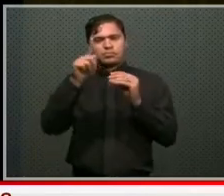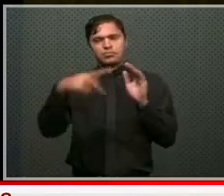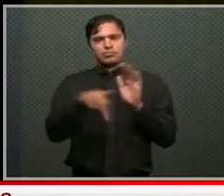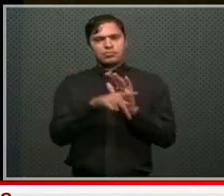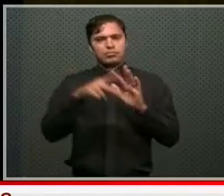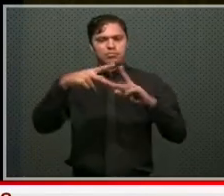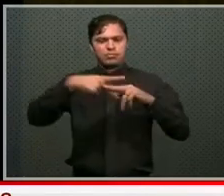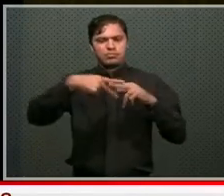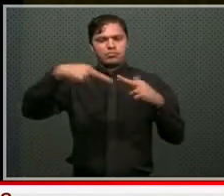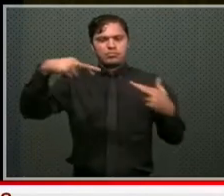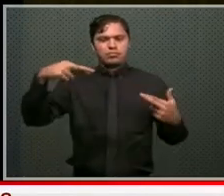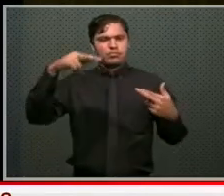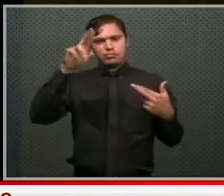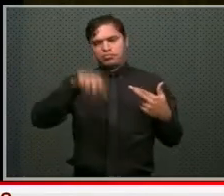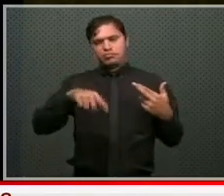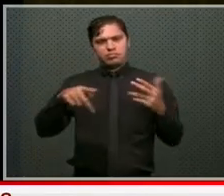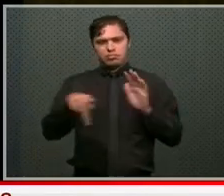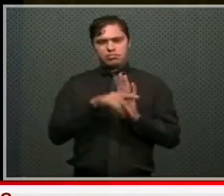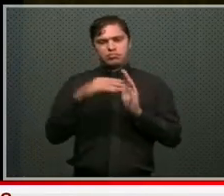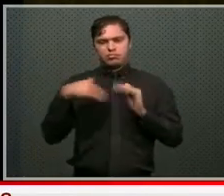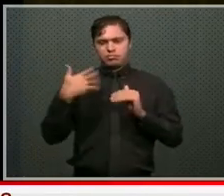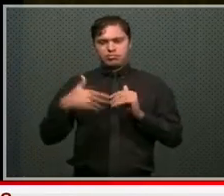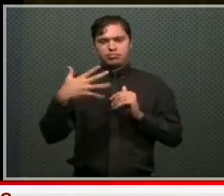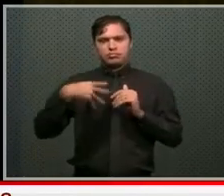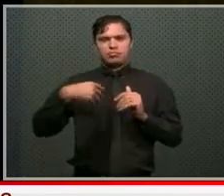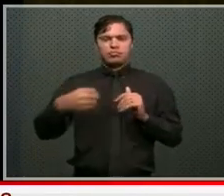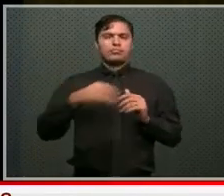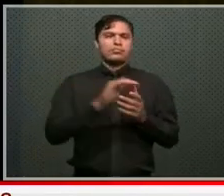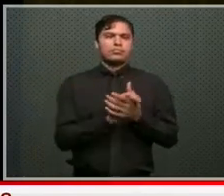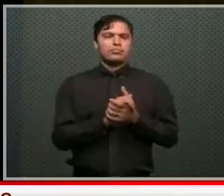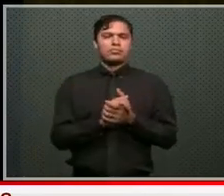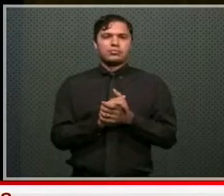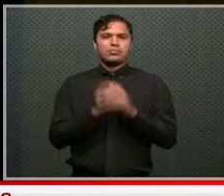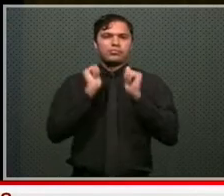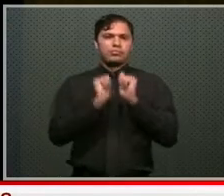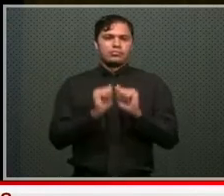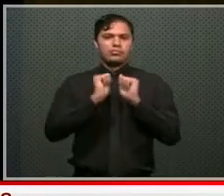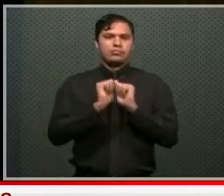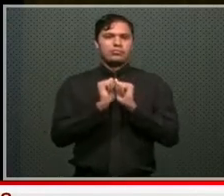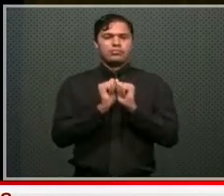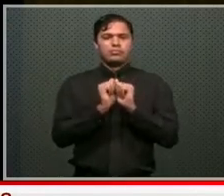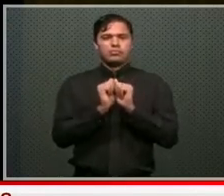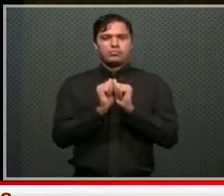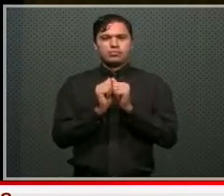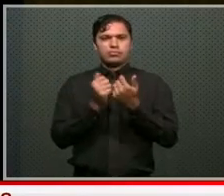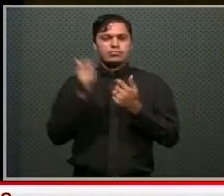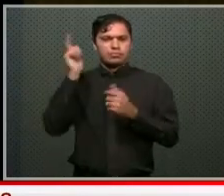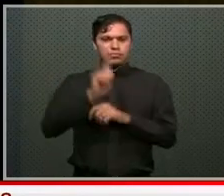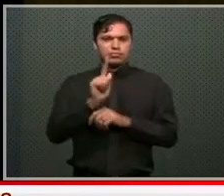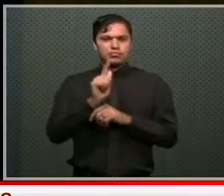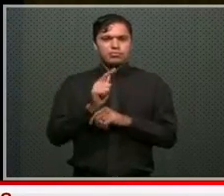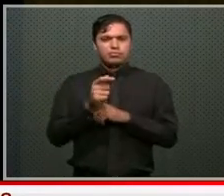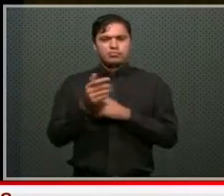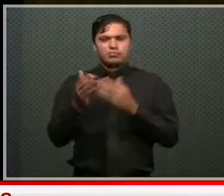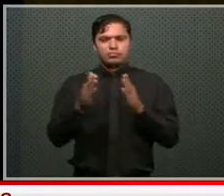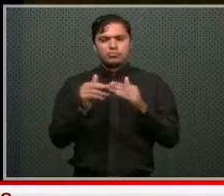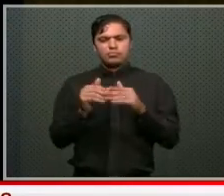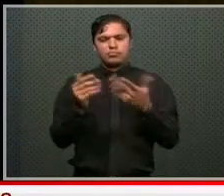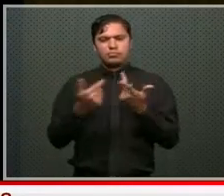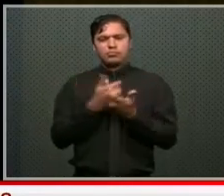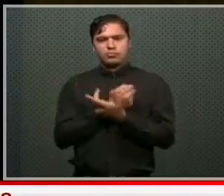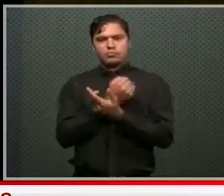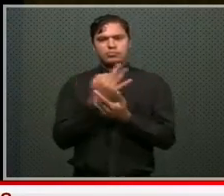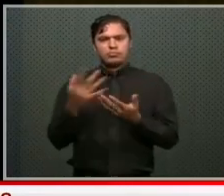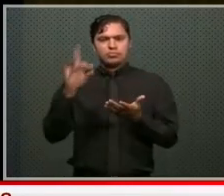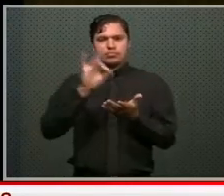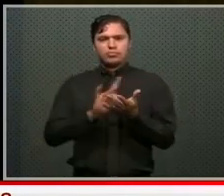mesmo complementariedade possa suportar né tanto as demandas extraordinárias que surgem por tudo que